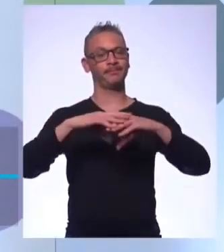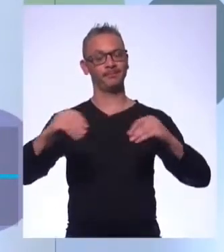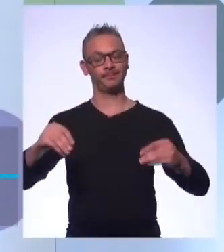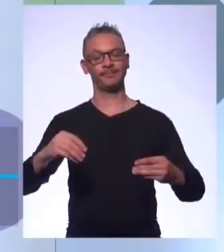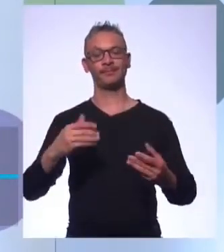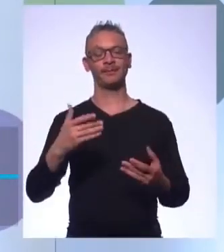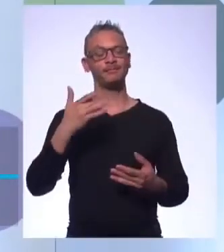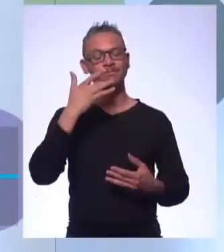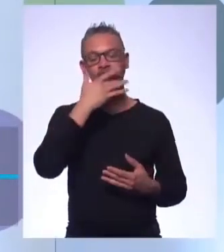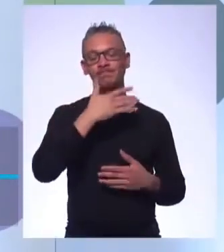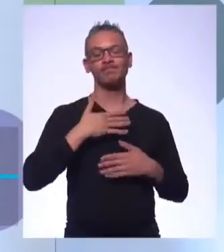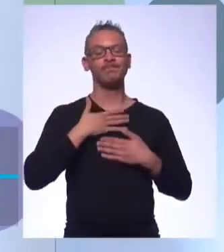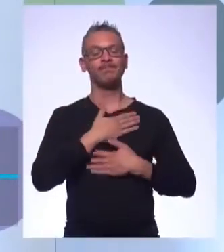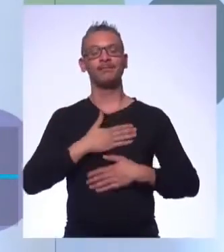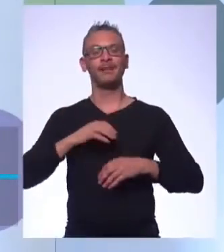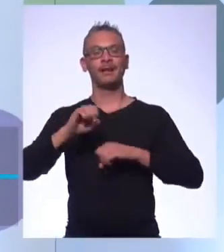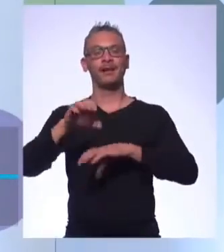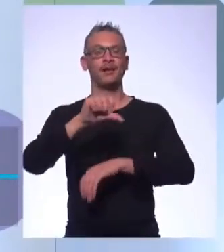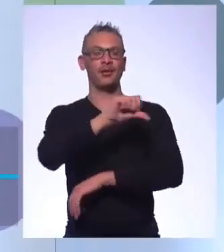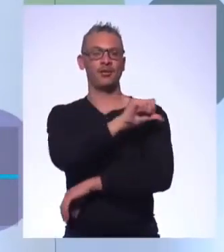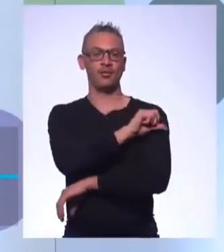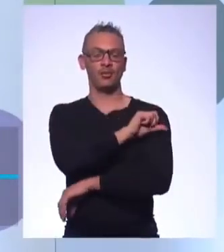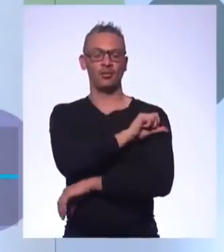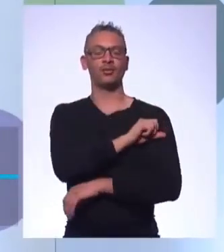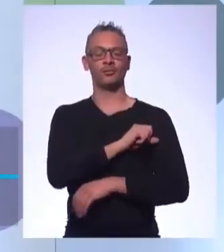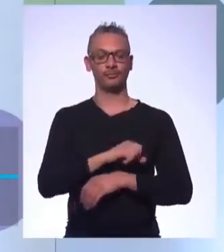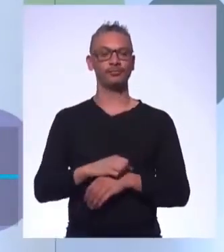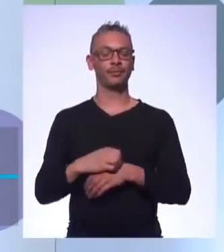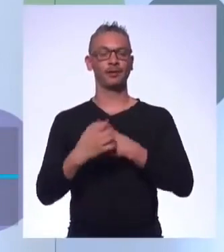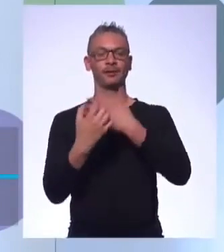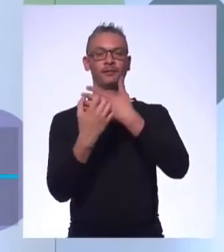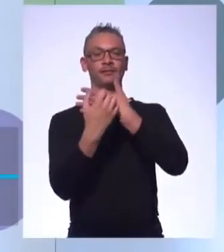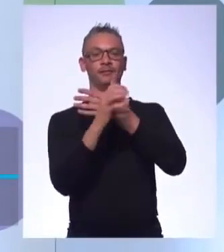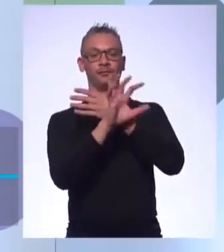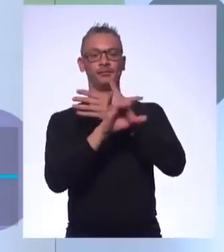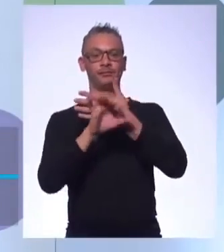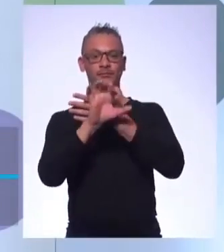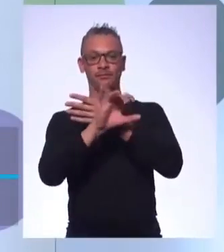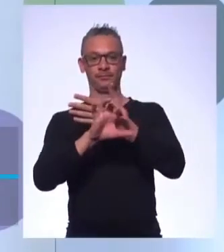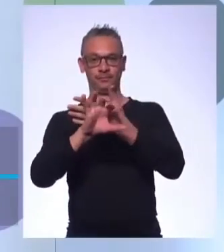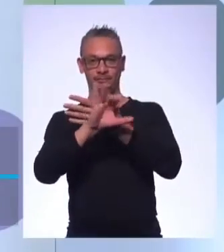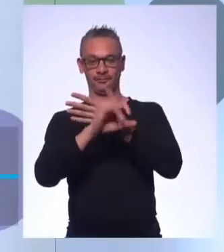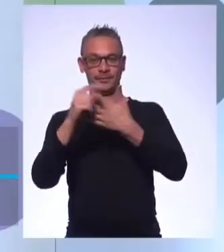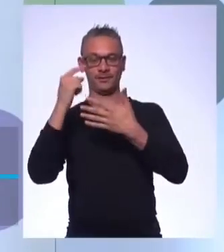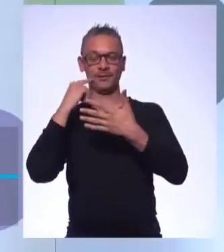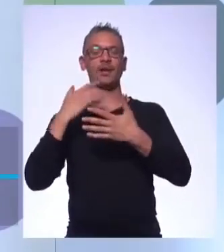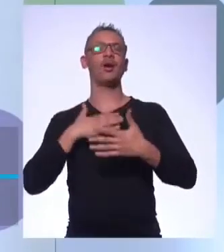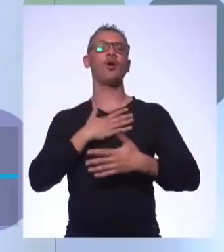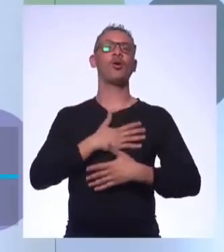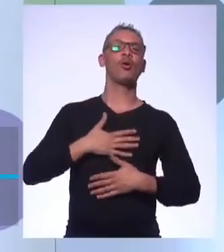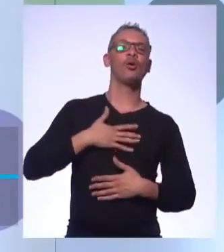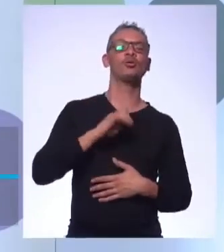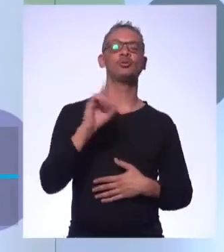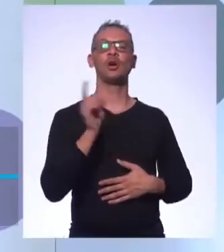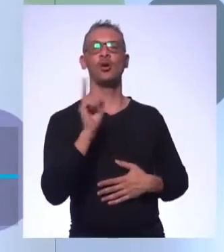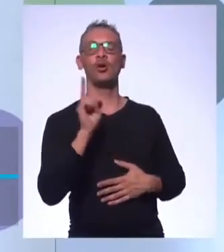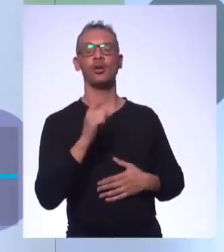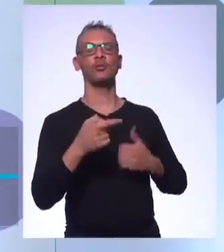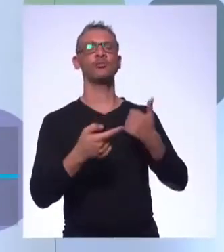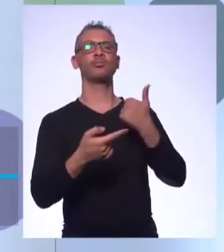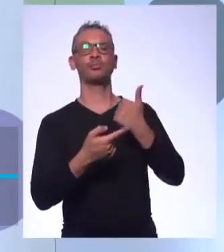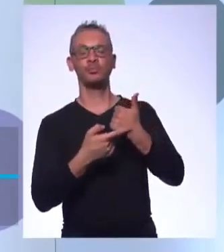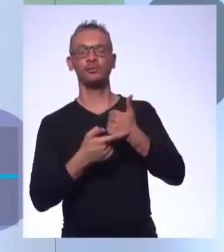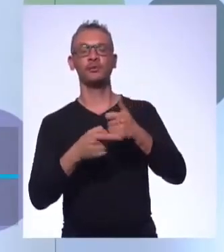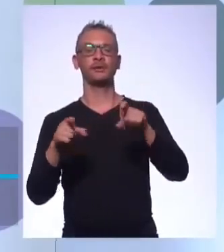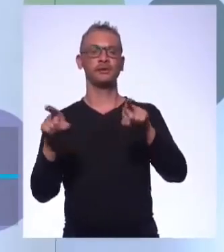essa aula do 9º ano, com o QR Code na tela para você contar pra gente o que achou da aula que acabou de assistir. Não esquece de dar